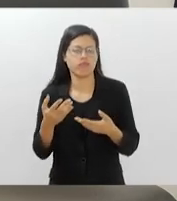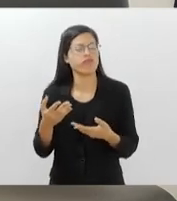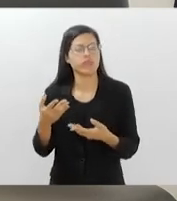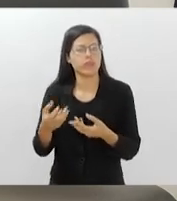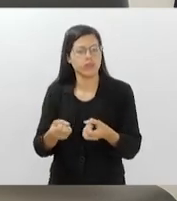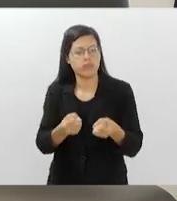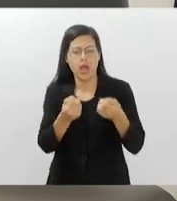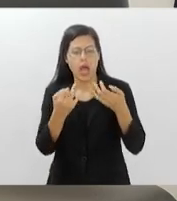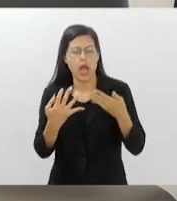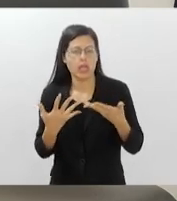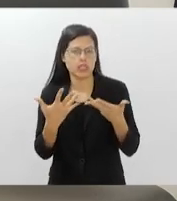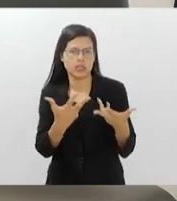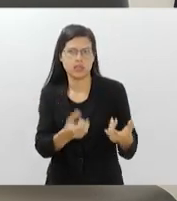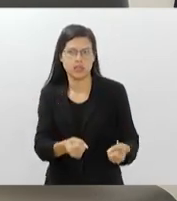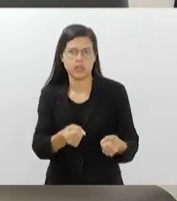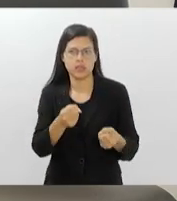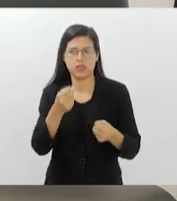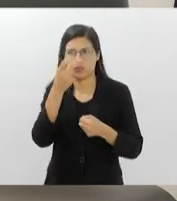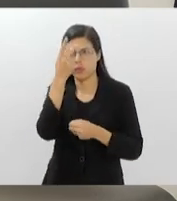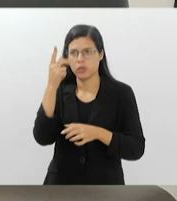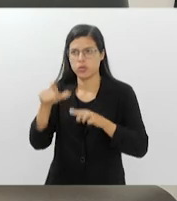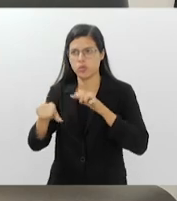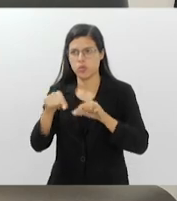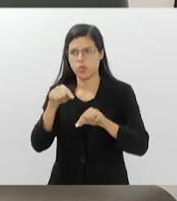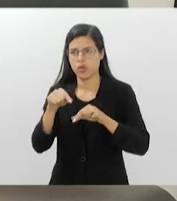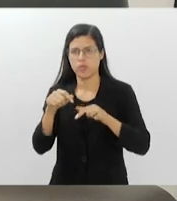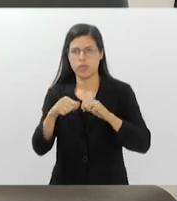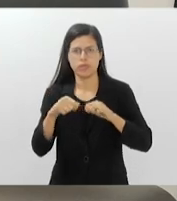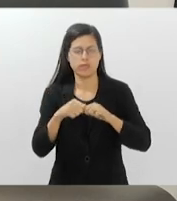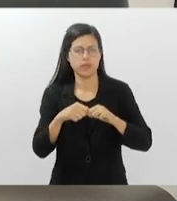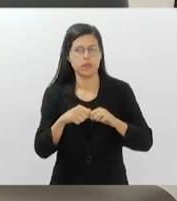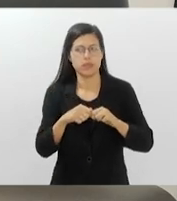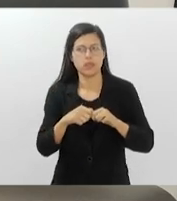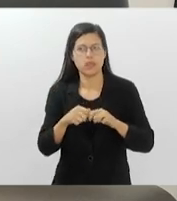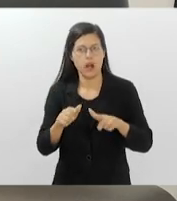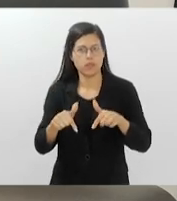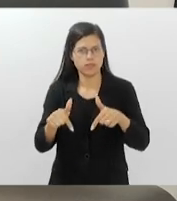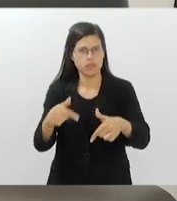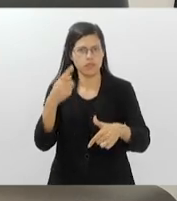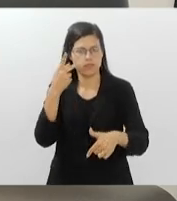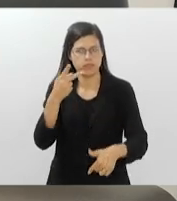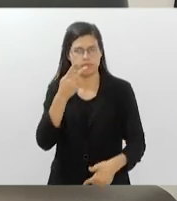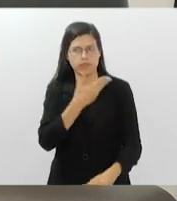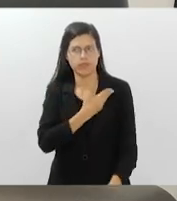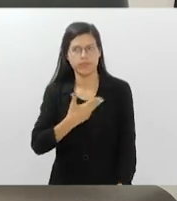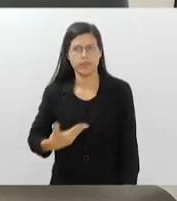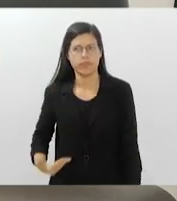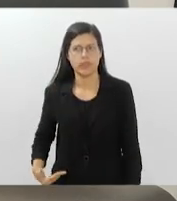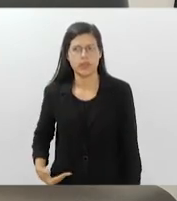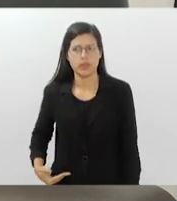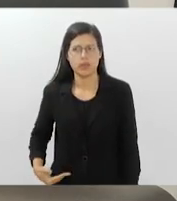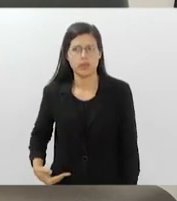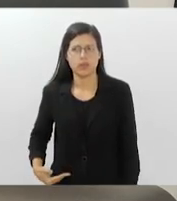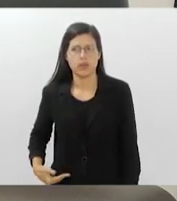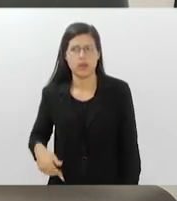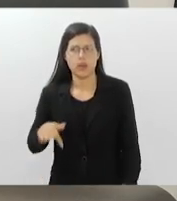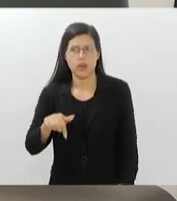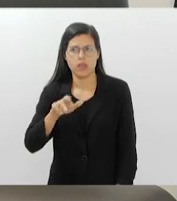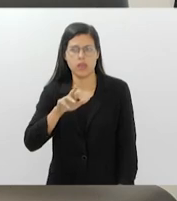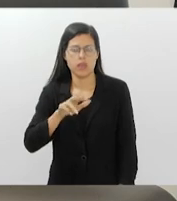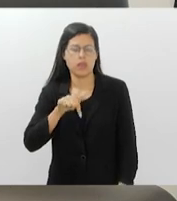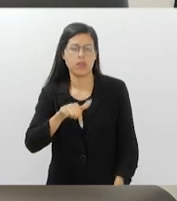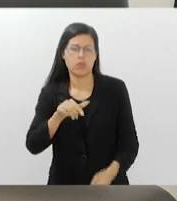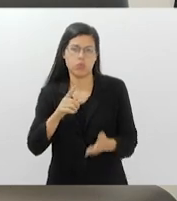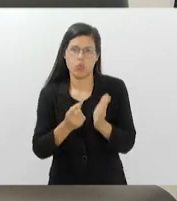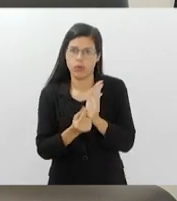escolheu para executar as políticas públicas porque eh a importância da política pública tá na rubrica orçamentária